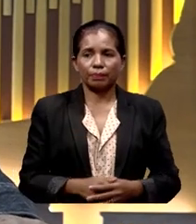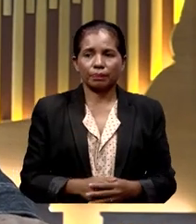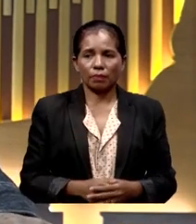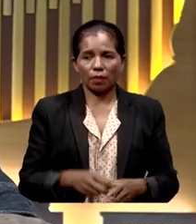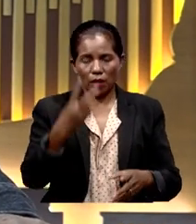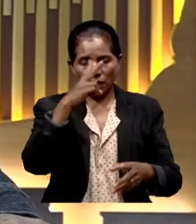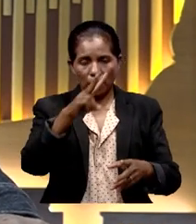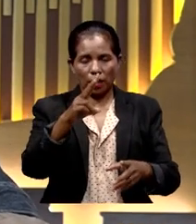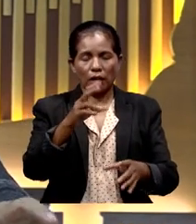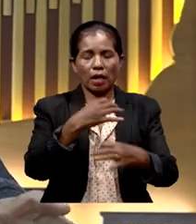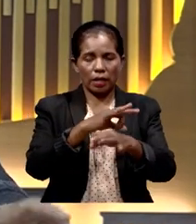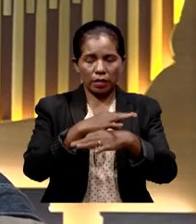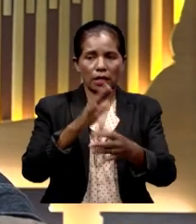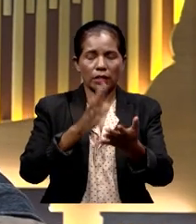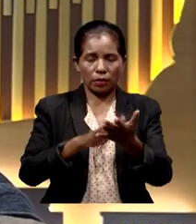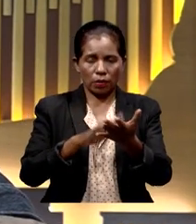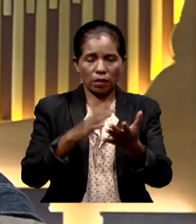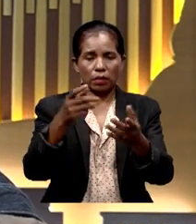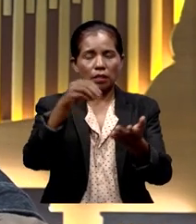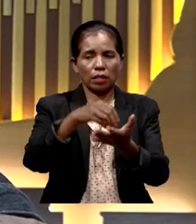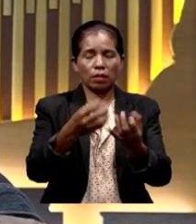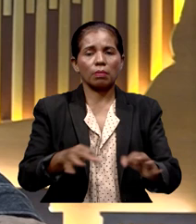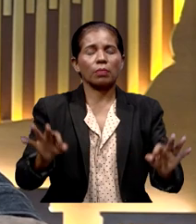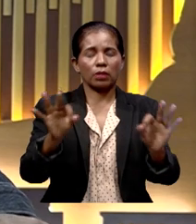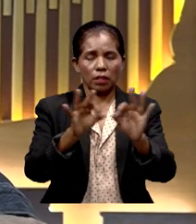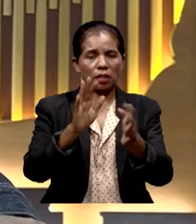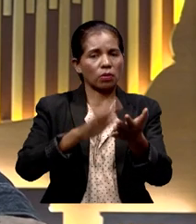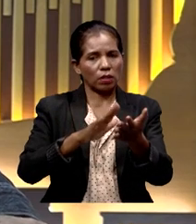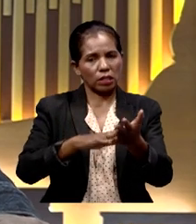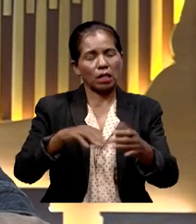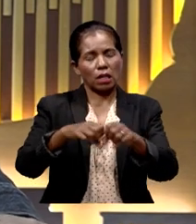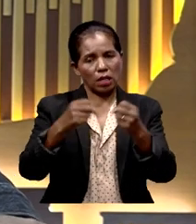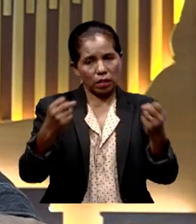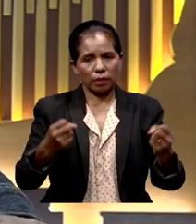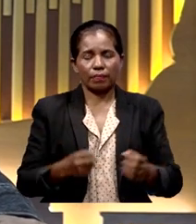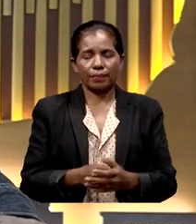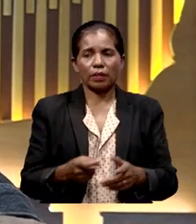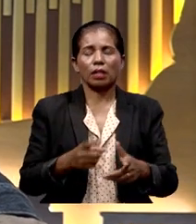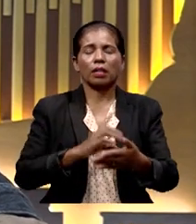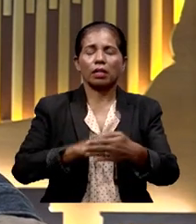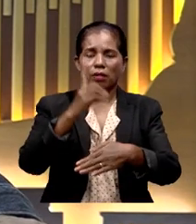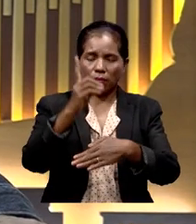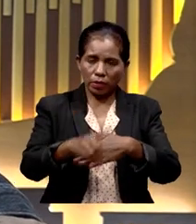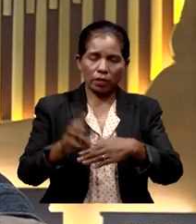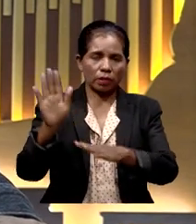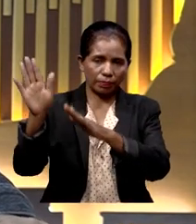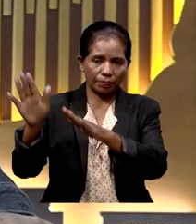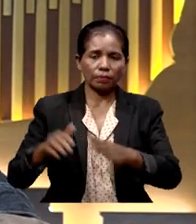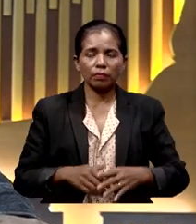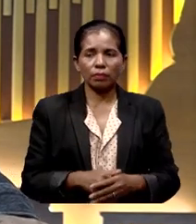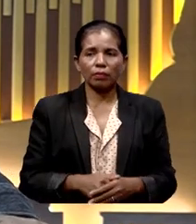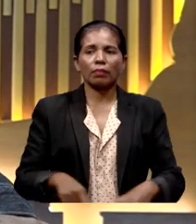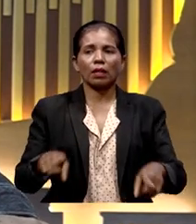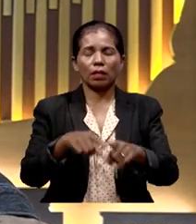Haré hadia escola sero prioridade escola sero atlos, né? Portanto, o desenvolvimento rural nunca